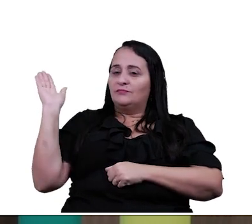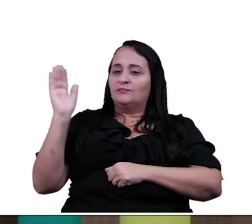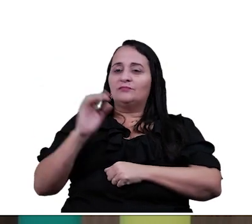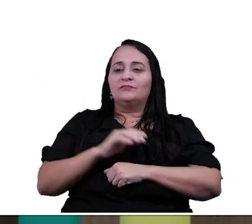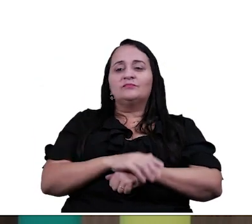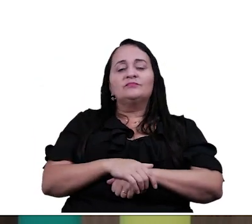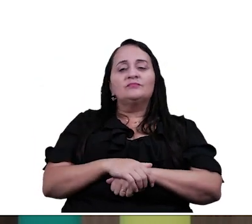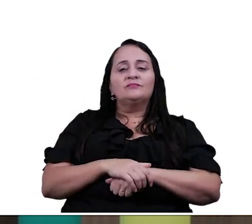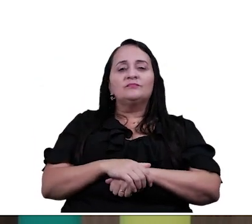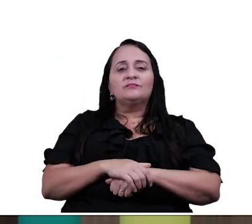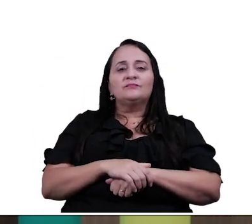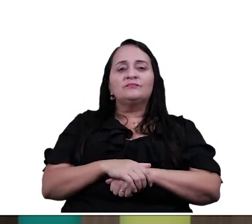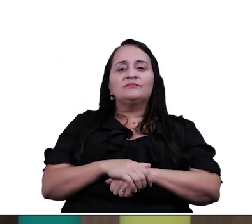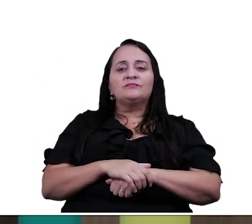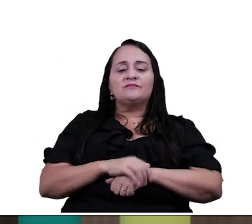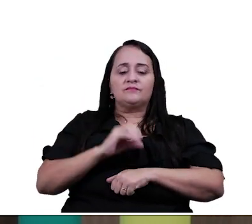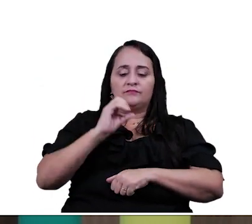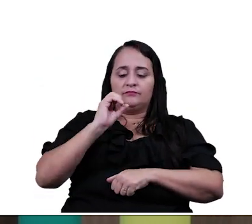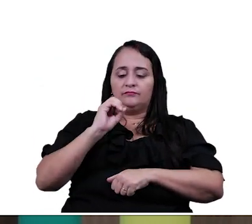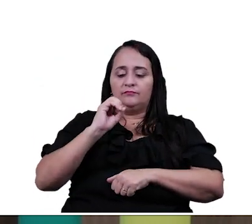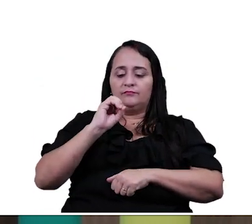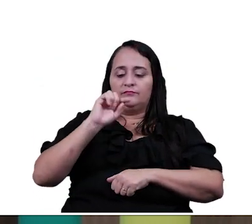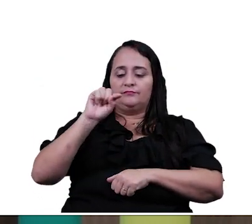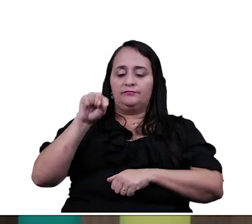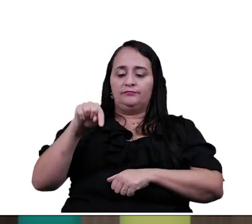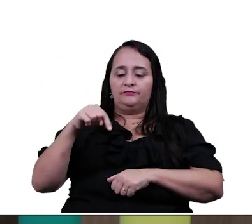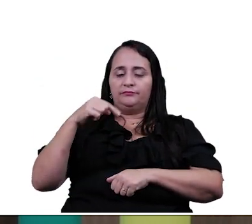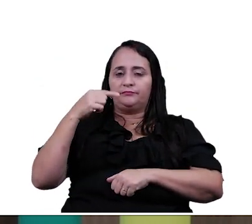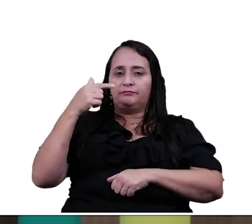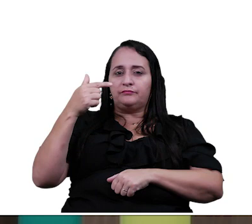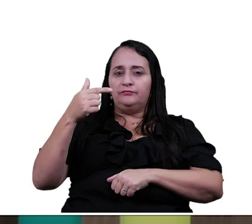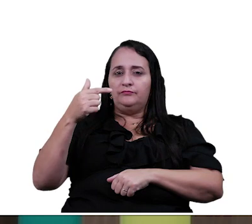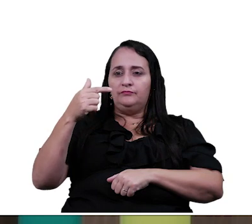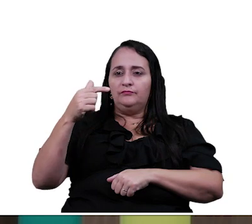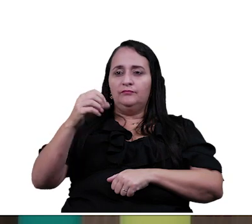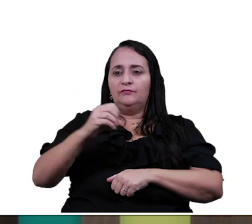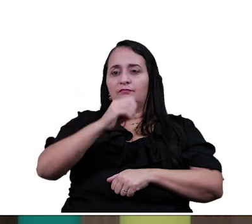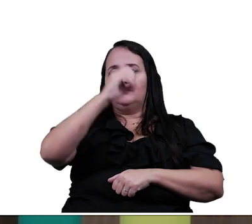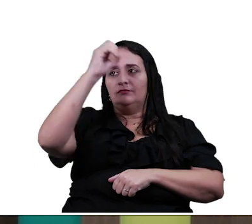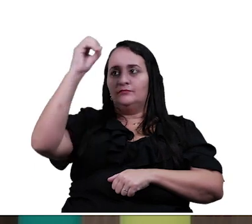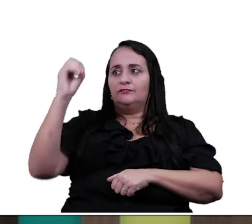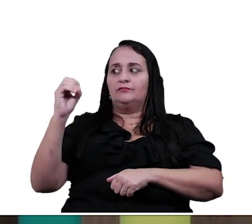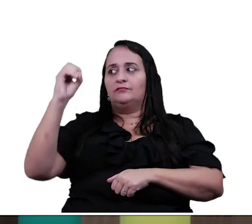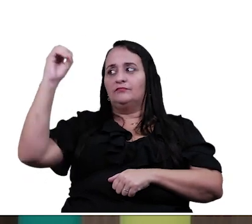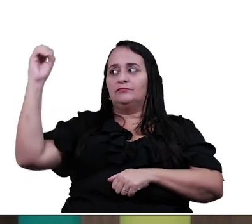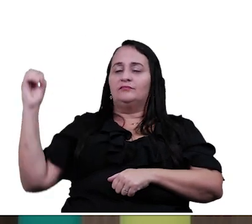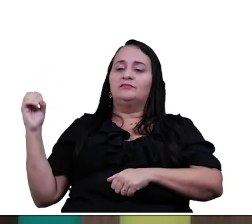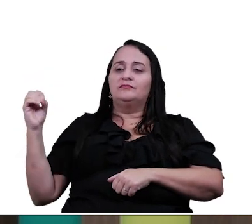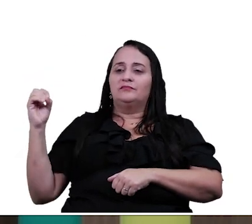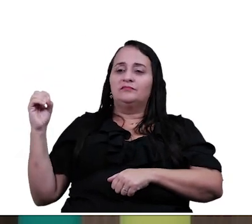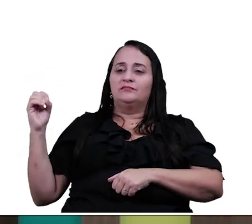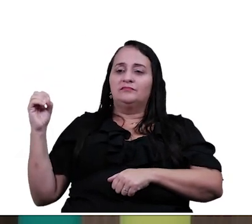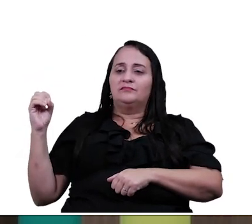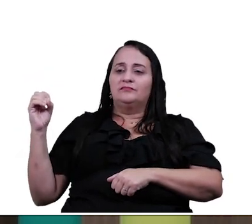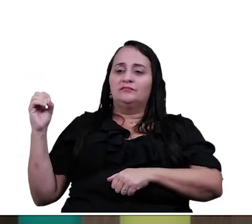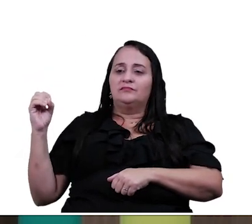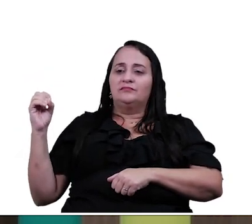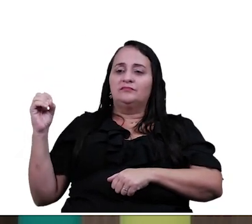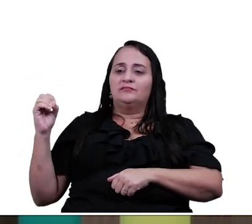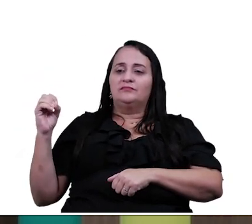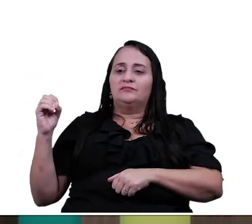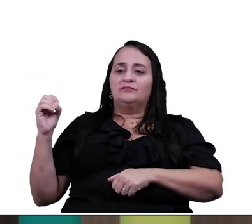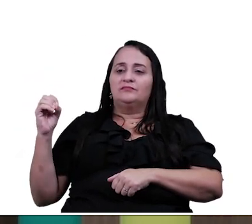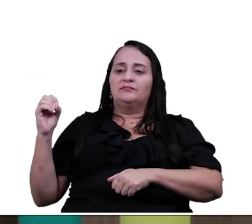2, e aí eu acrescento mais 2 zeros. Por quê? Porque essa vírgula ela vai caminhar, ela não estava